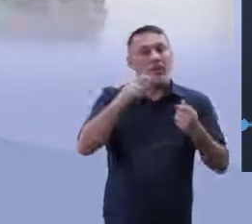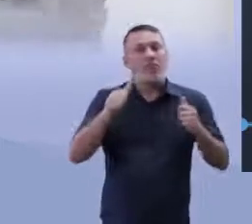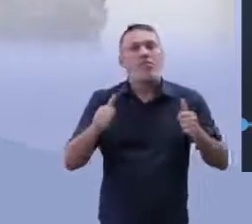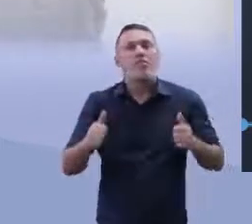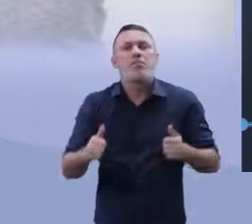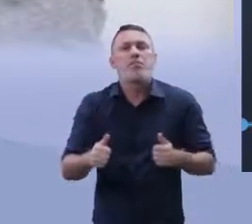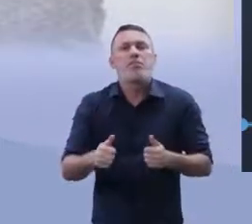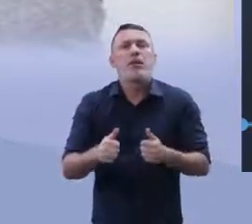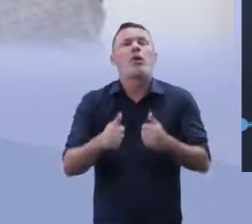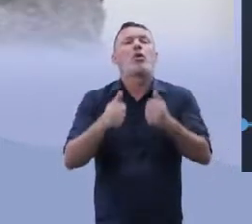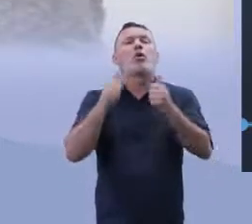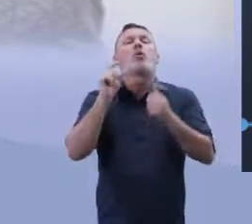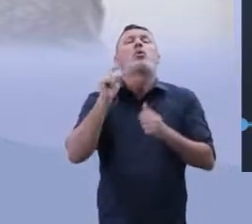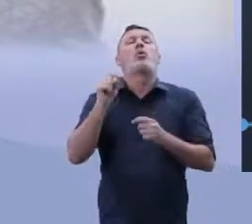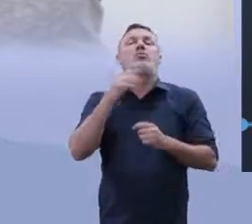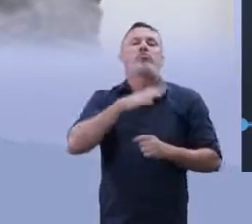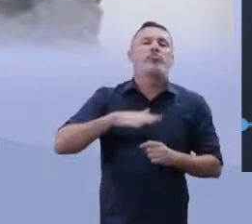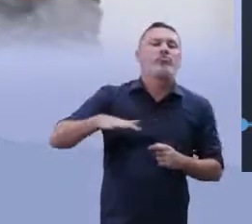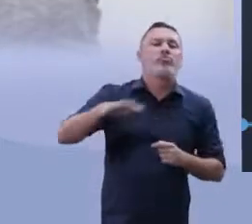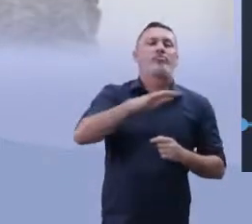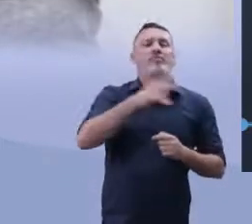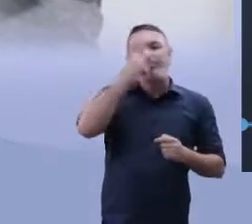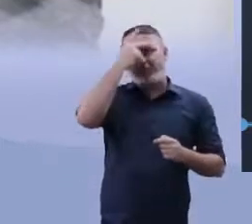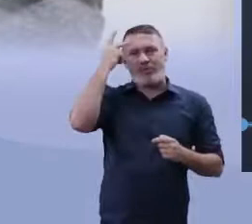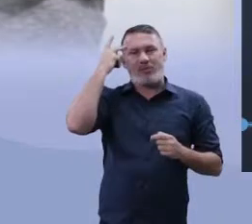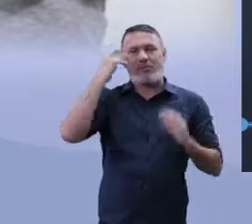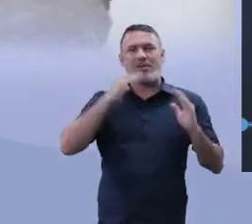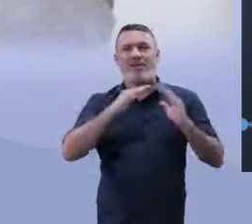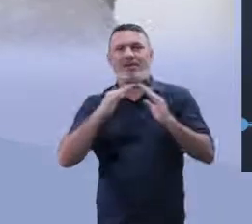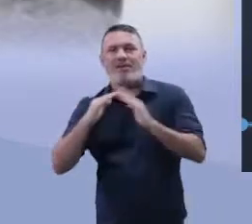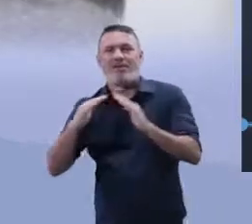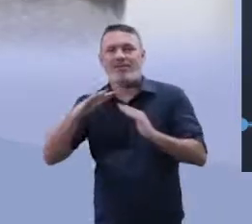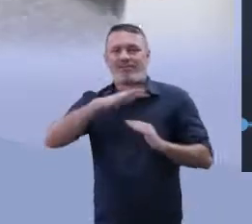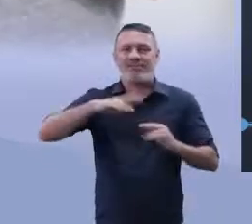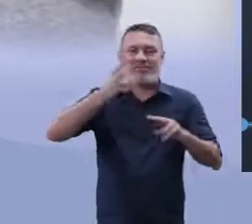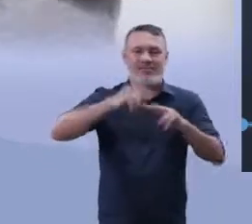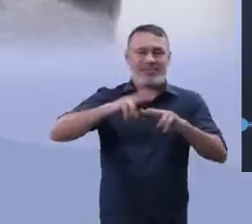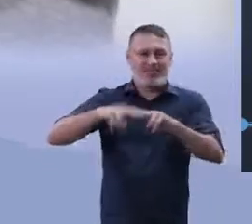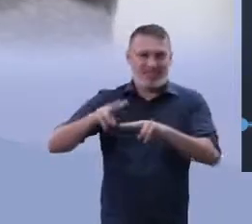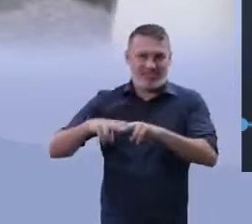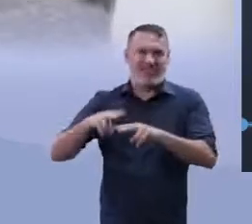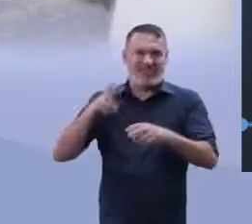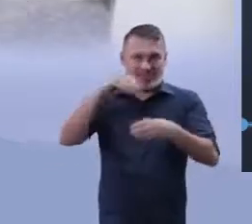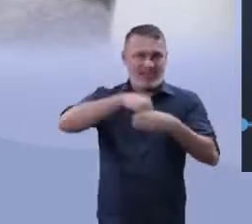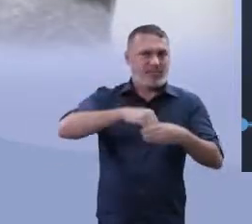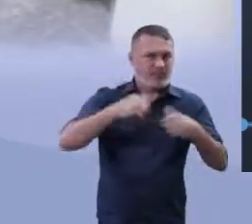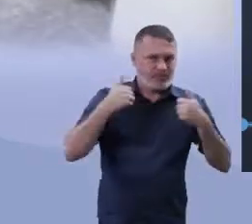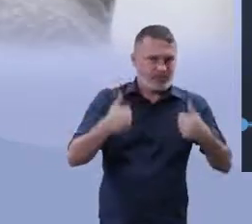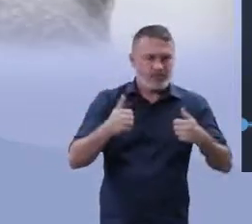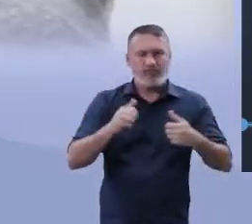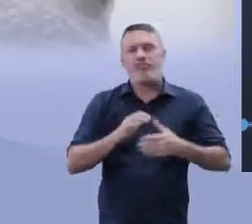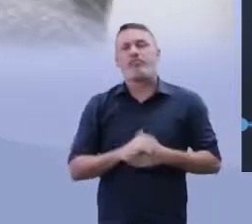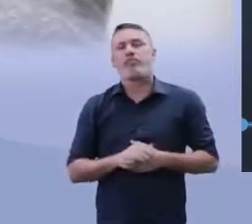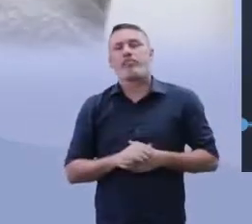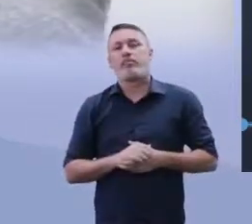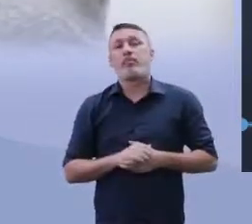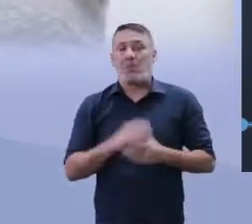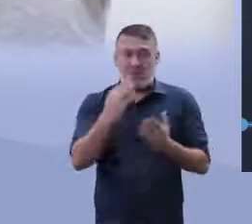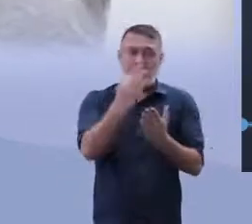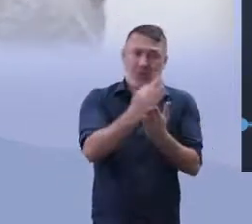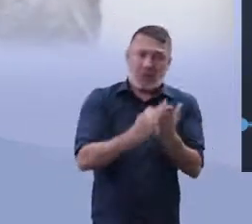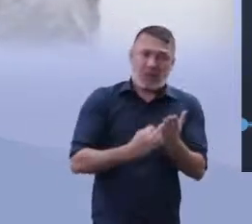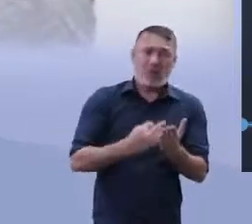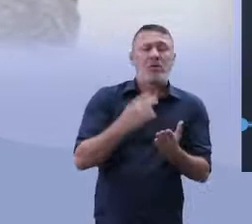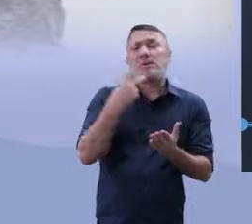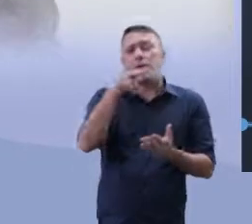vou usar esse termo, melhorar a situação dessas pessoas que estão nessas unidades, nesses presídios. Beleza?